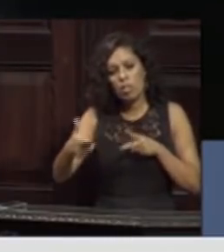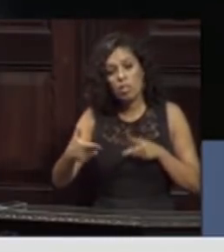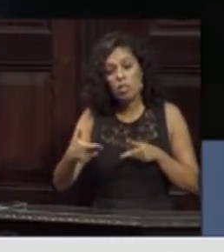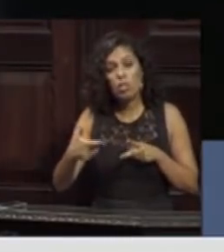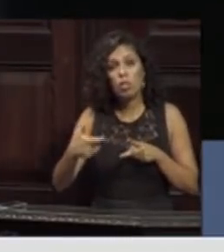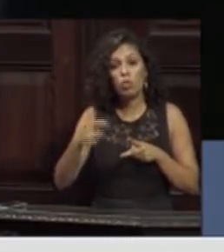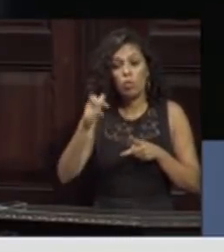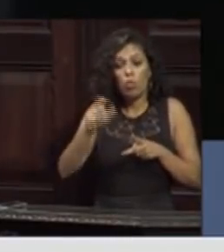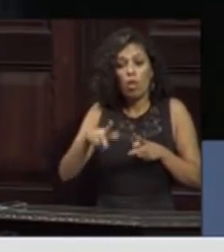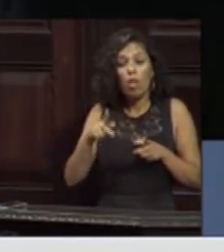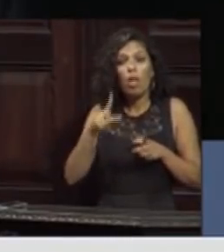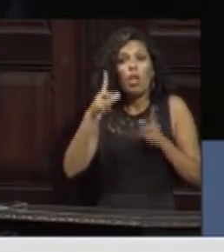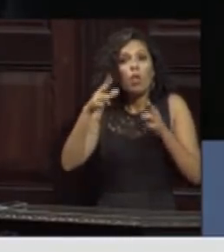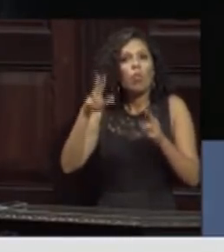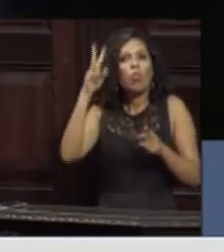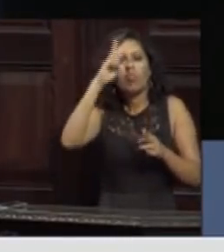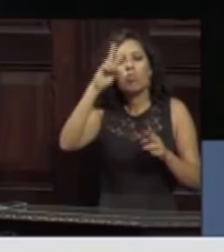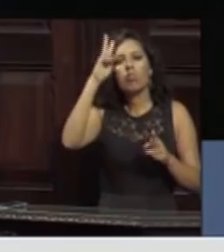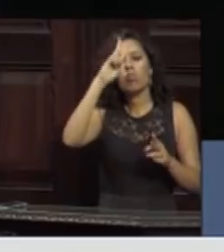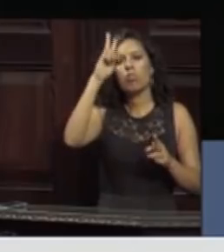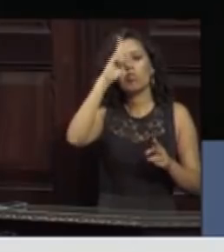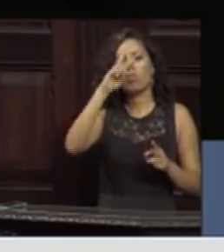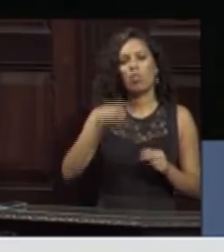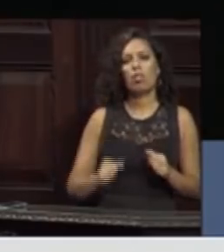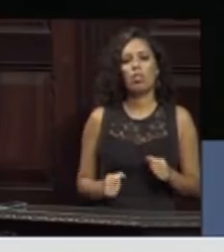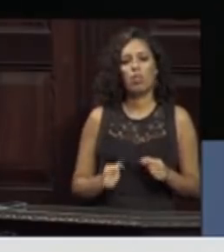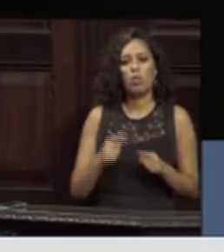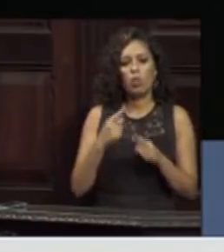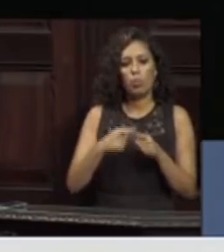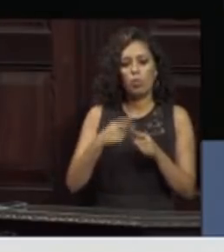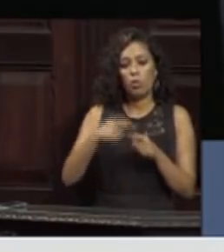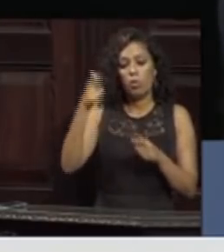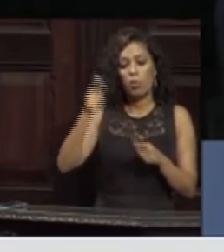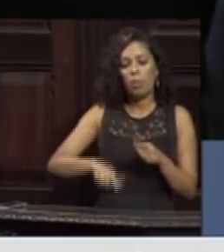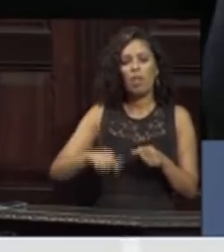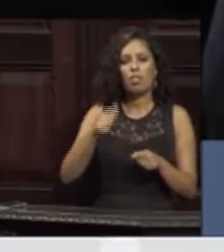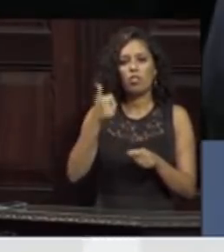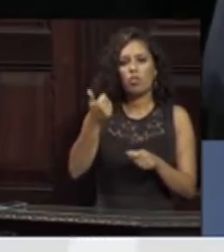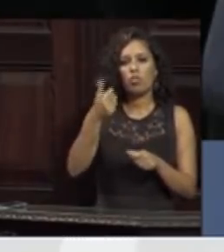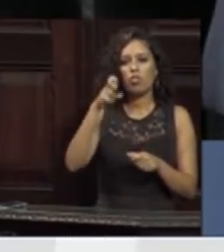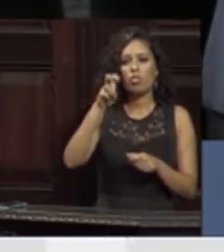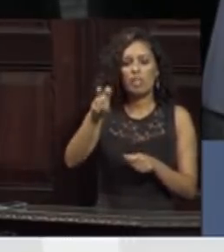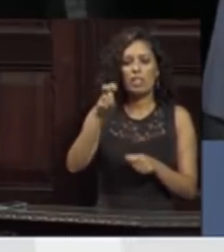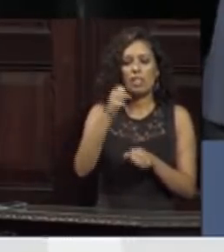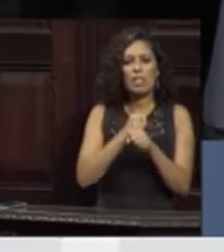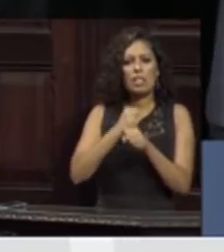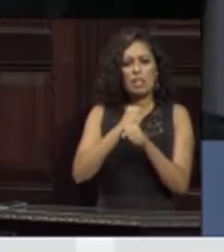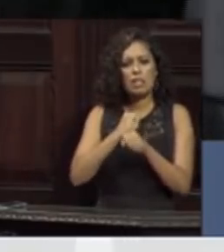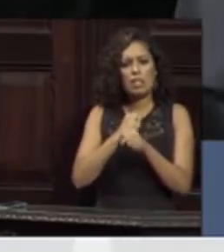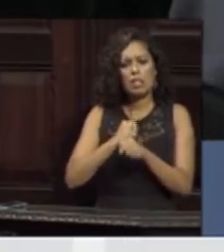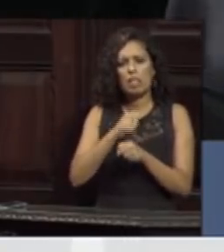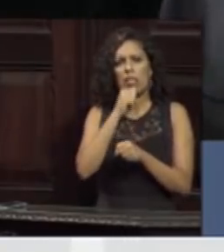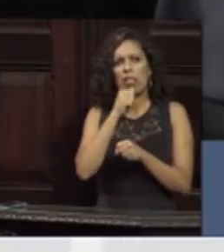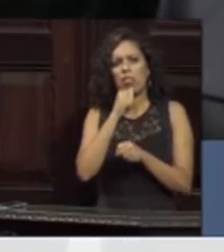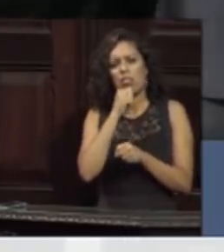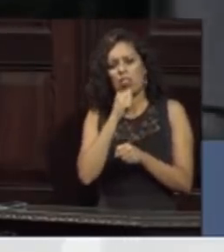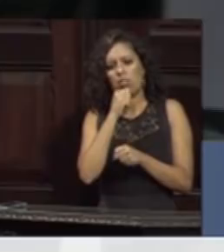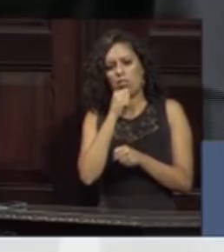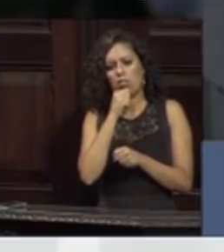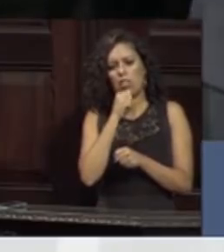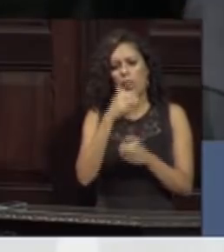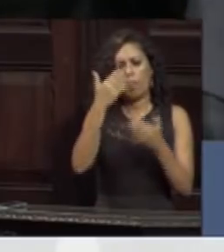vitória histórica, porque ela interrompe mais de 15 anos de maltrato, sem concurso público, com a imposição